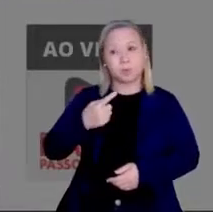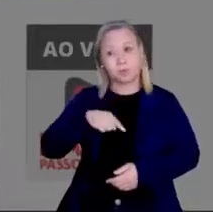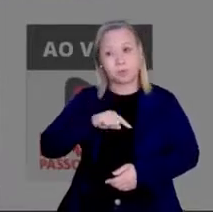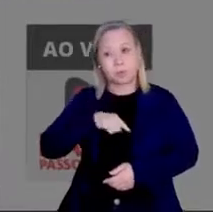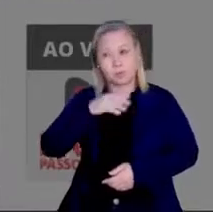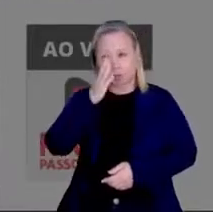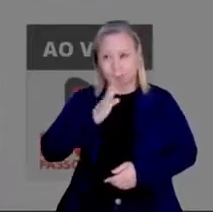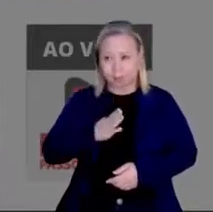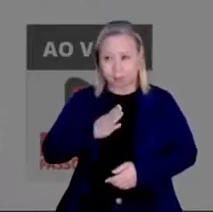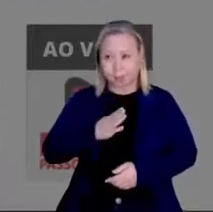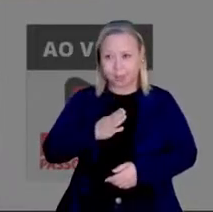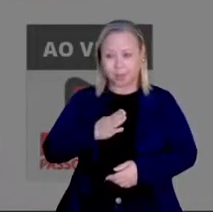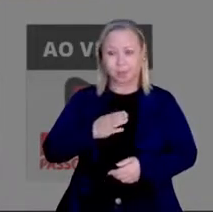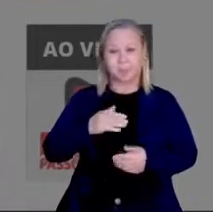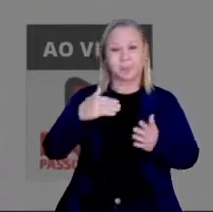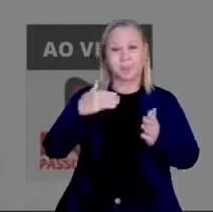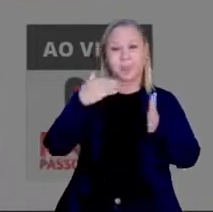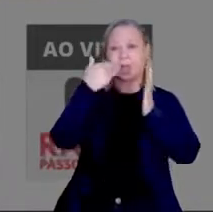que aconteceu.